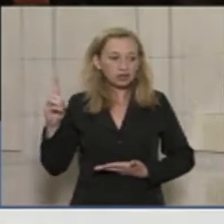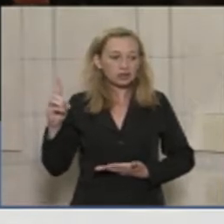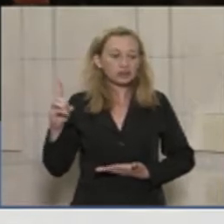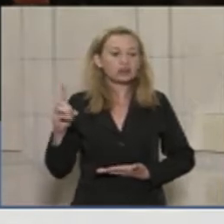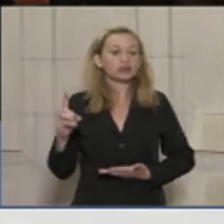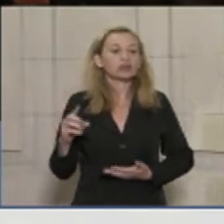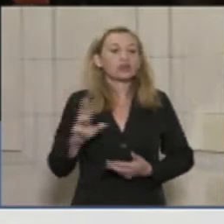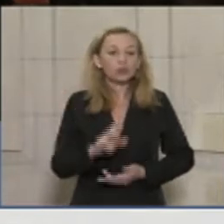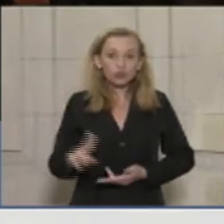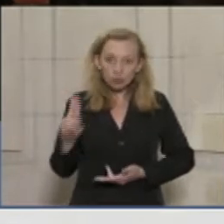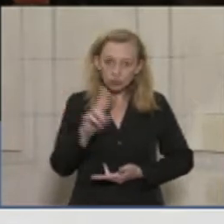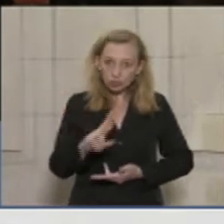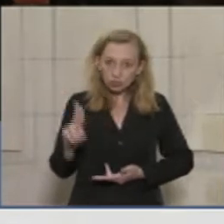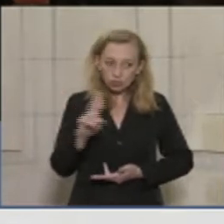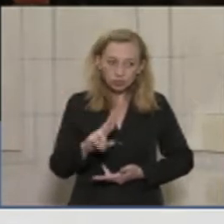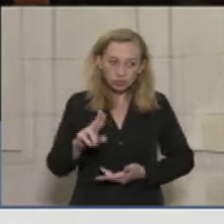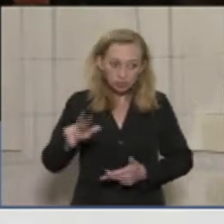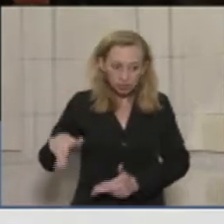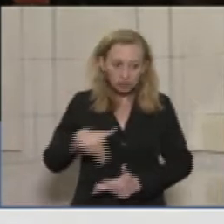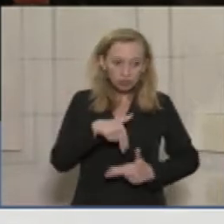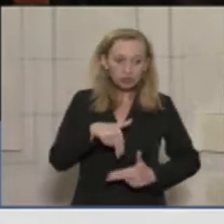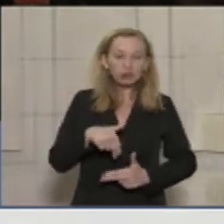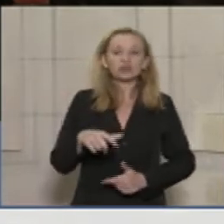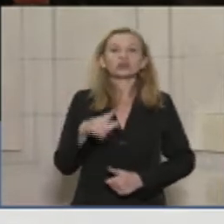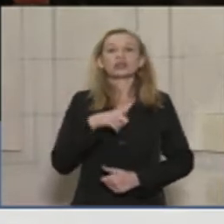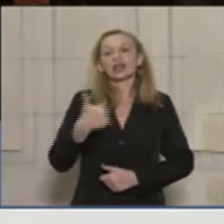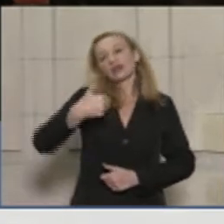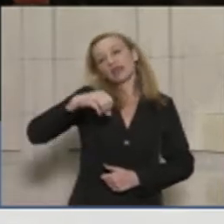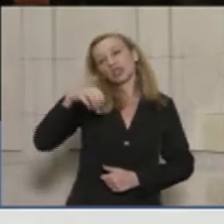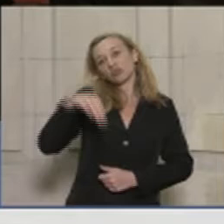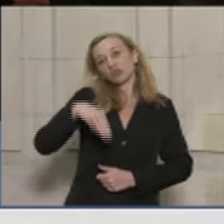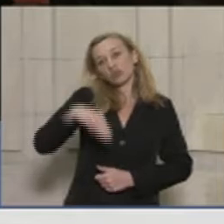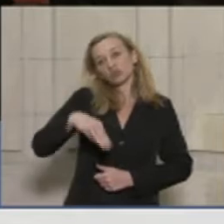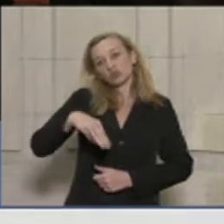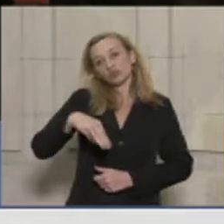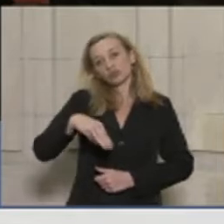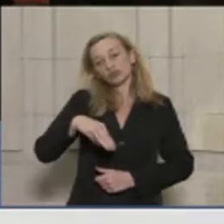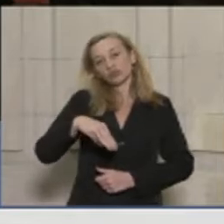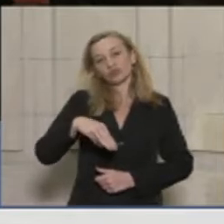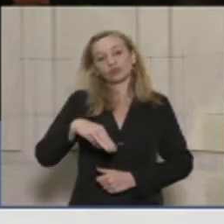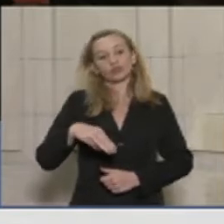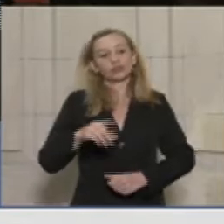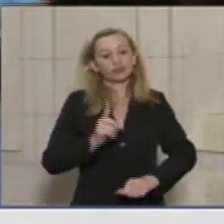tribuna. Vossa Excelência terá 10 minutos do tempo regimental.